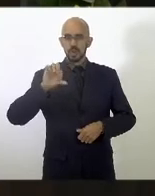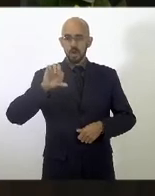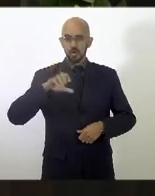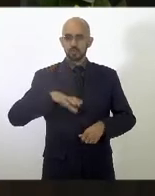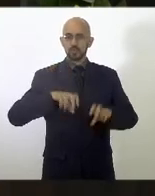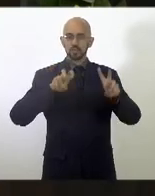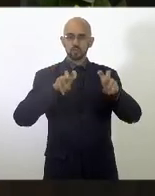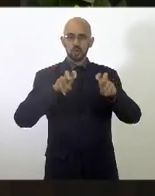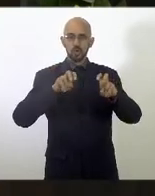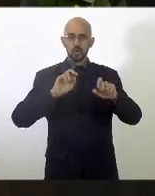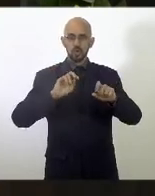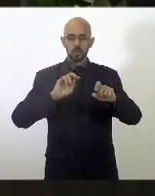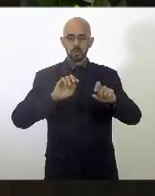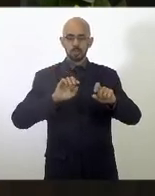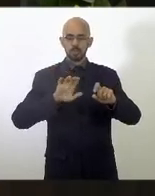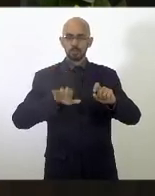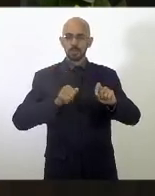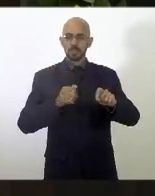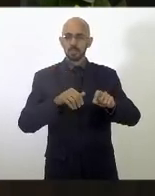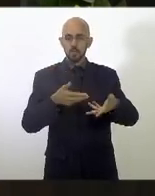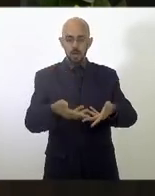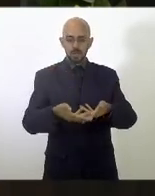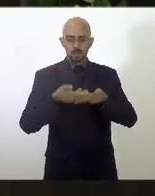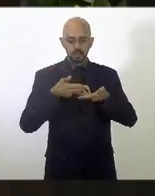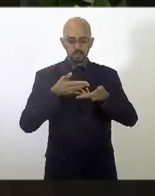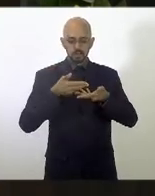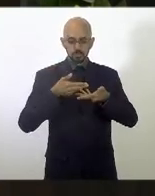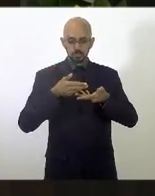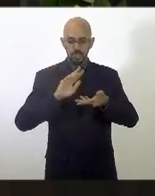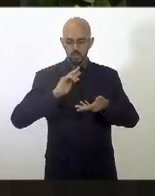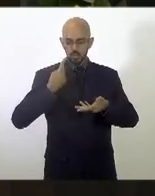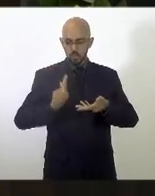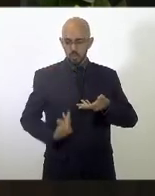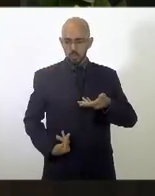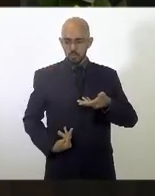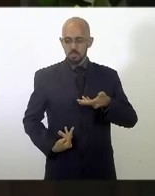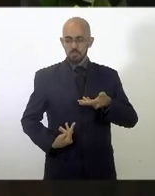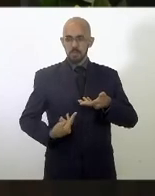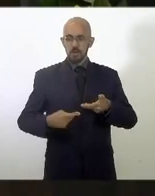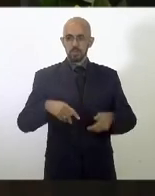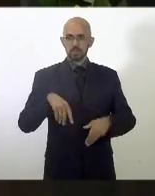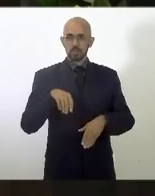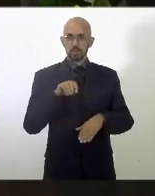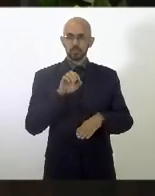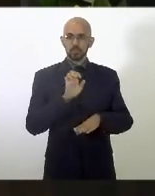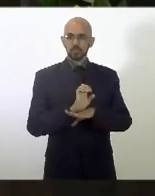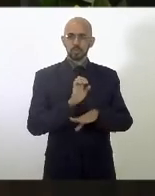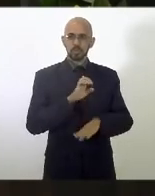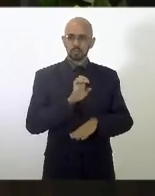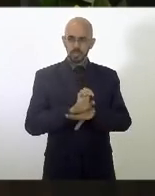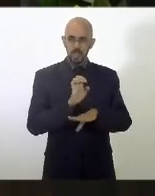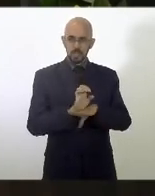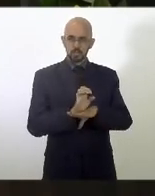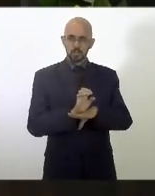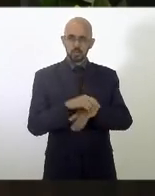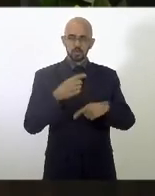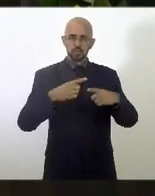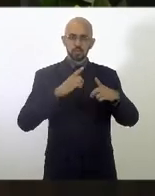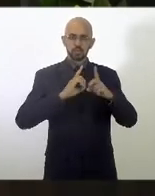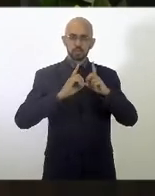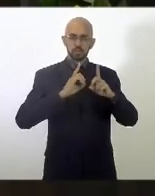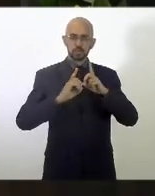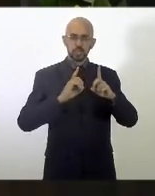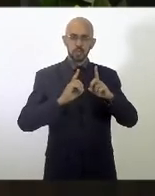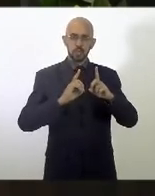sobre a humanização do atendimento na área da saúde pública estadual e da outras providências. Em discussão. Não havendo quem